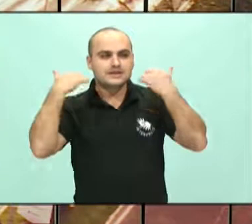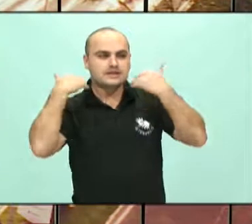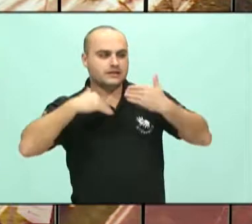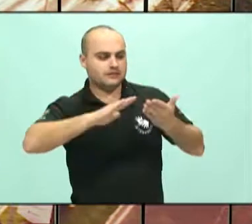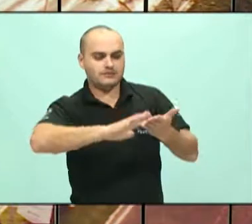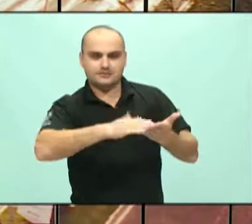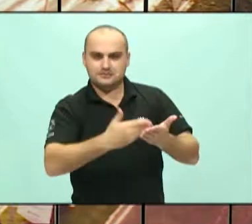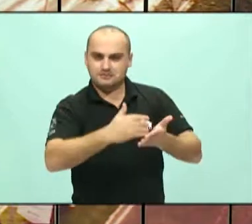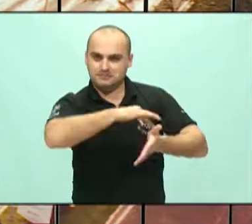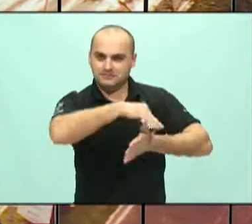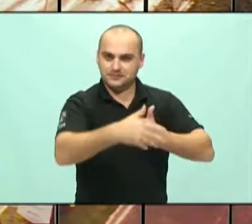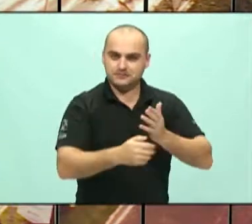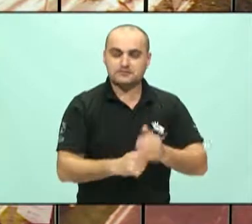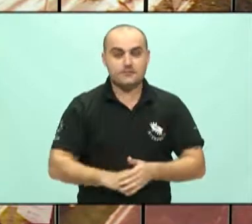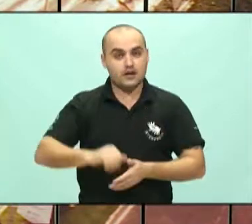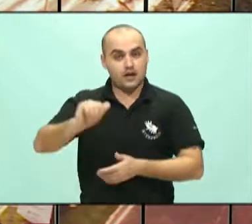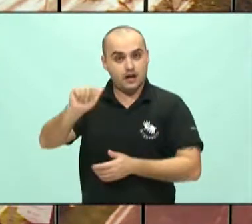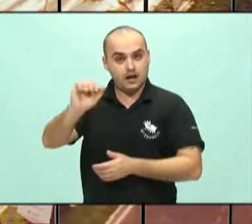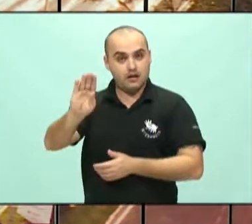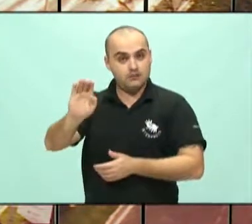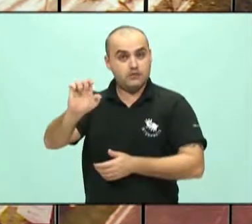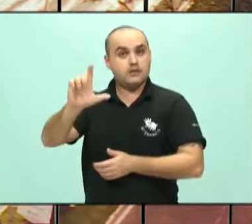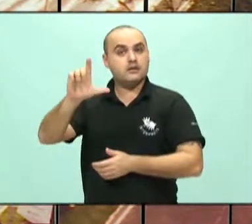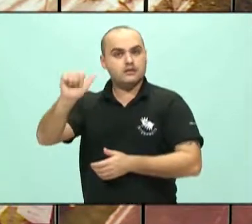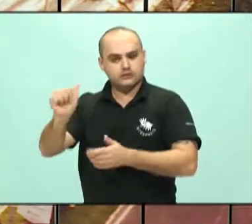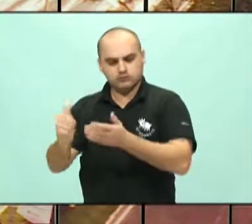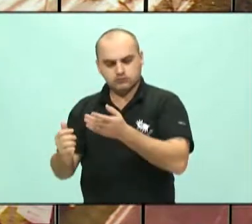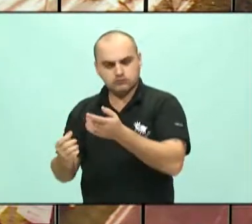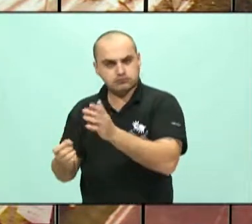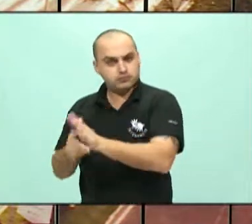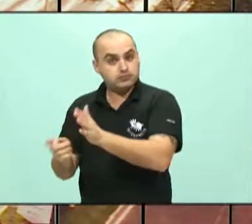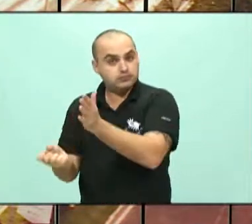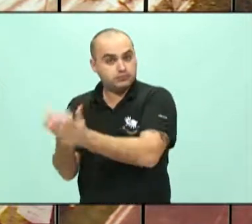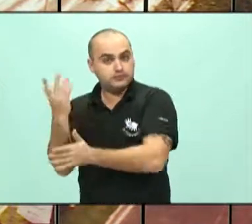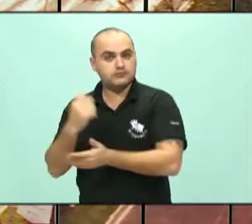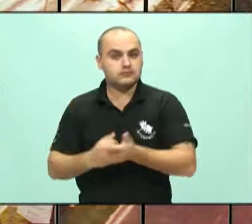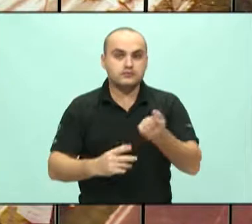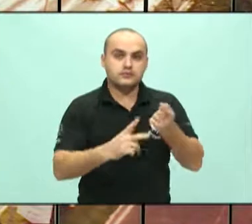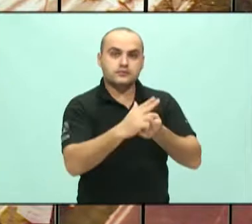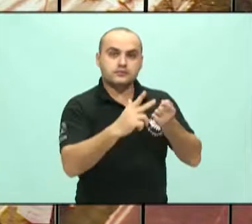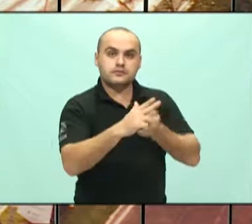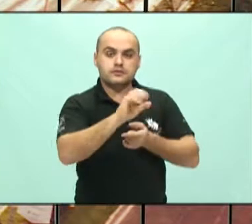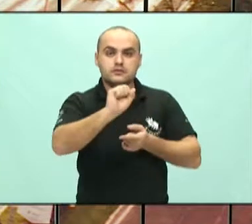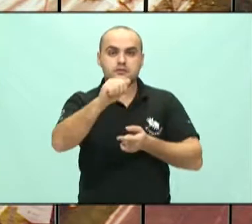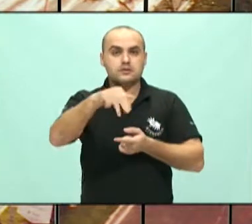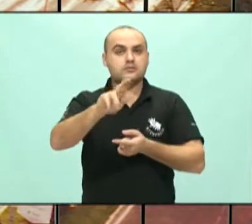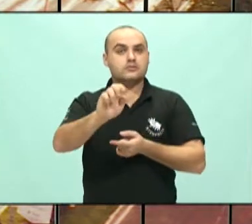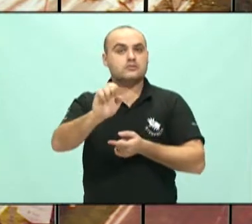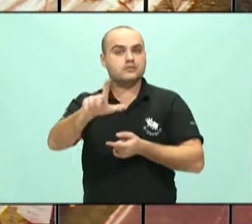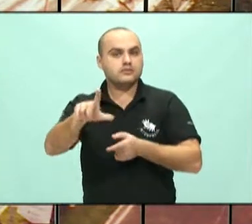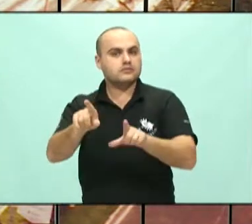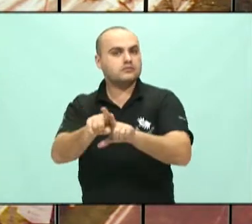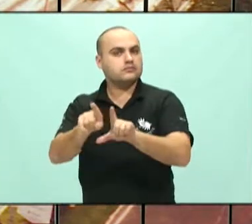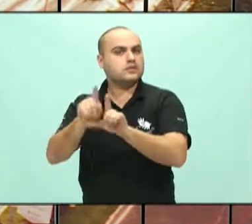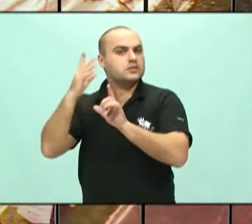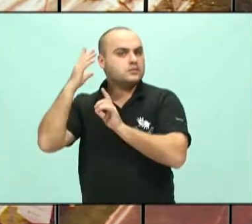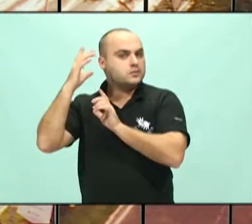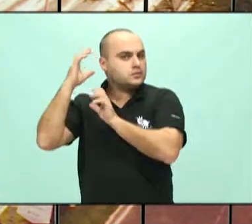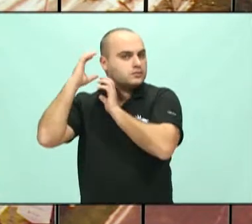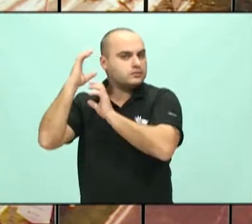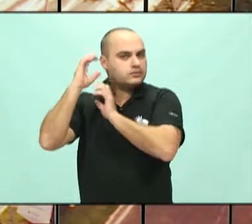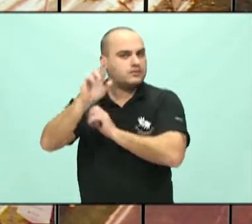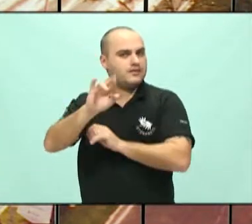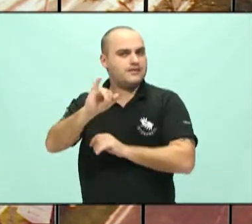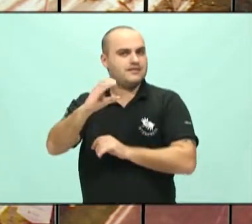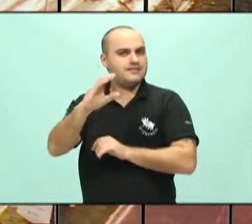Libras, Abelardo Suíte de produção, a edição de Samuel Moreira e a sonoplastia de Richard Maus, nós estamos dando início ao